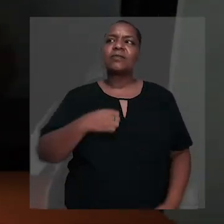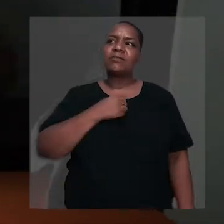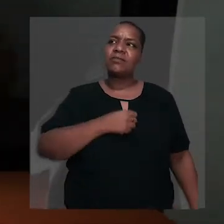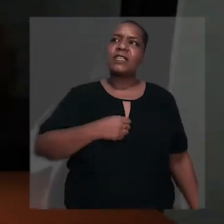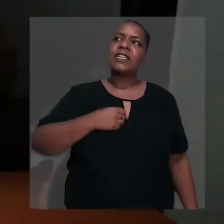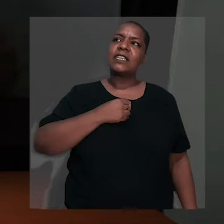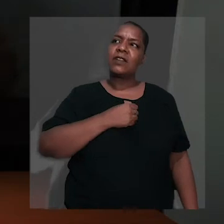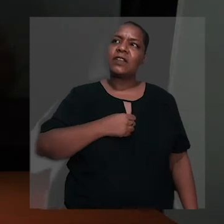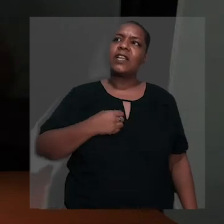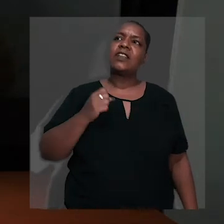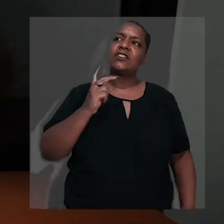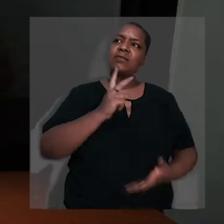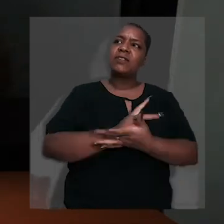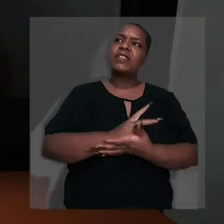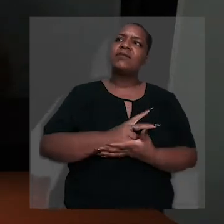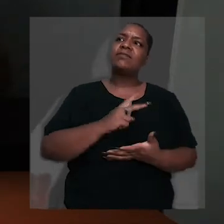Tem saudade mesmo assim.